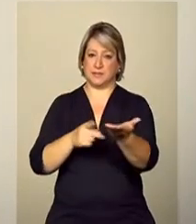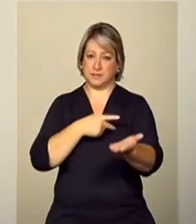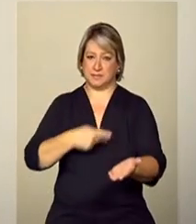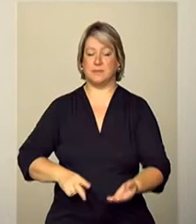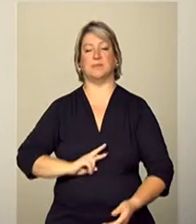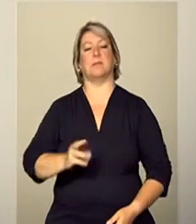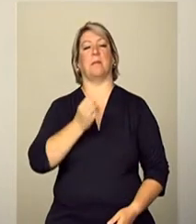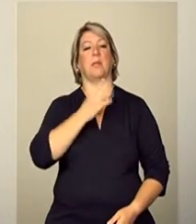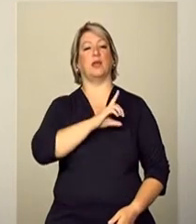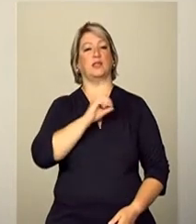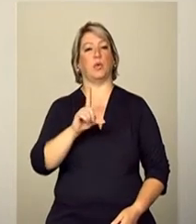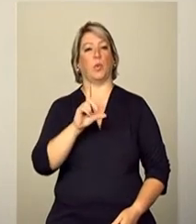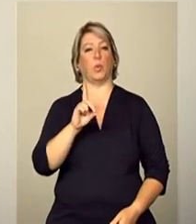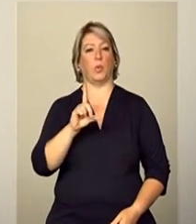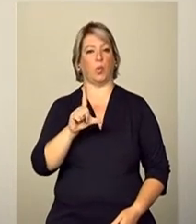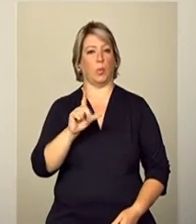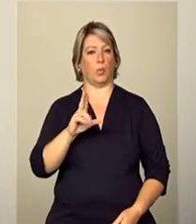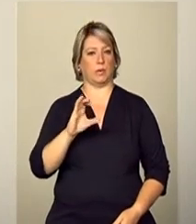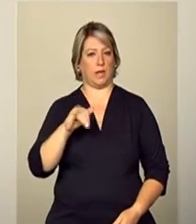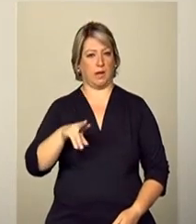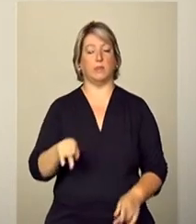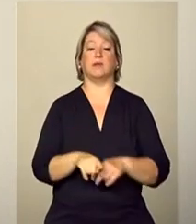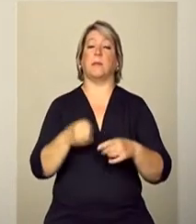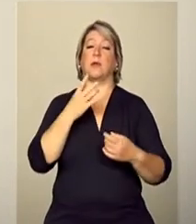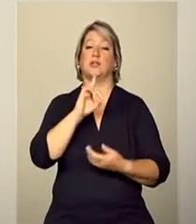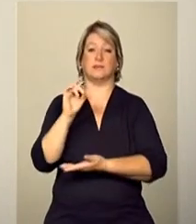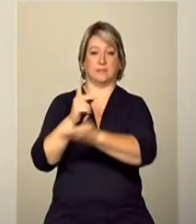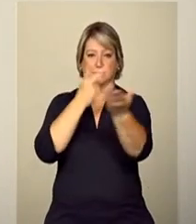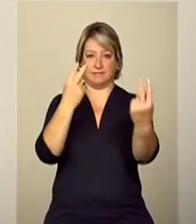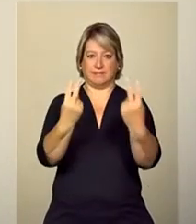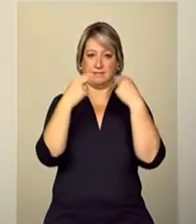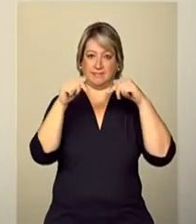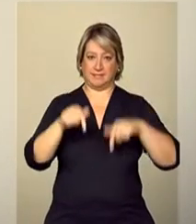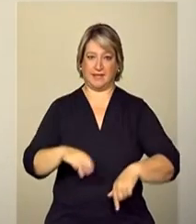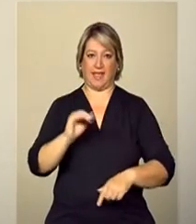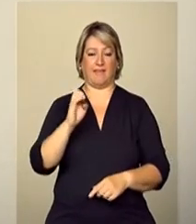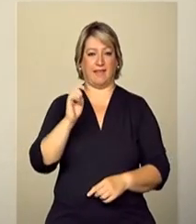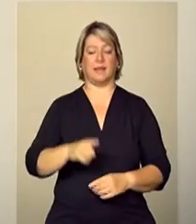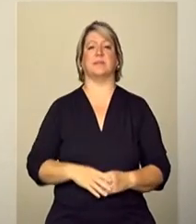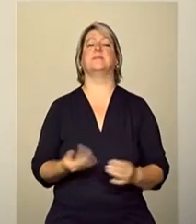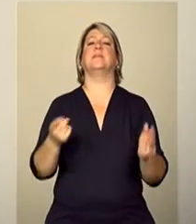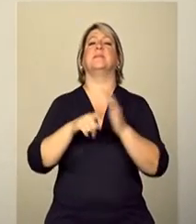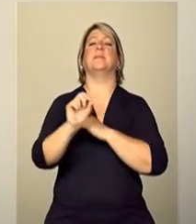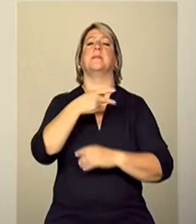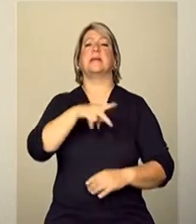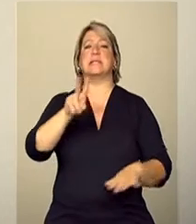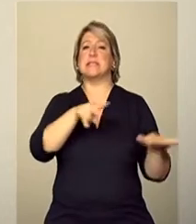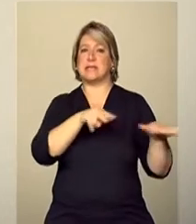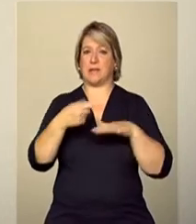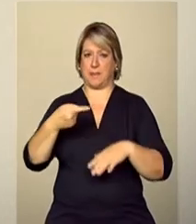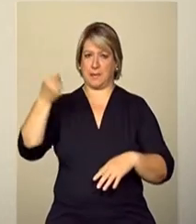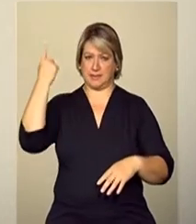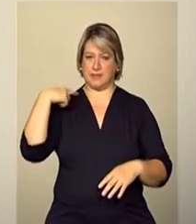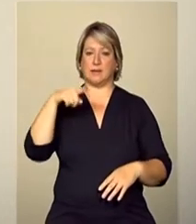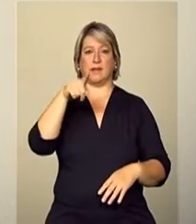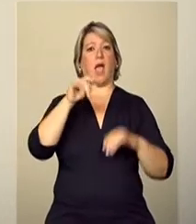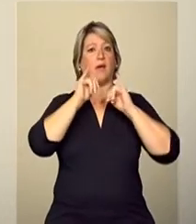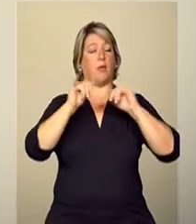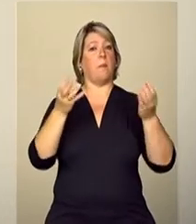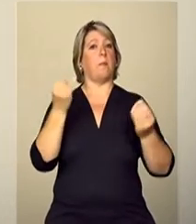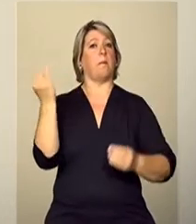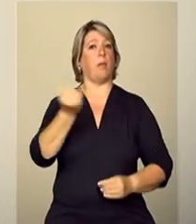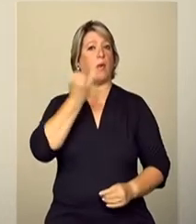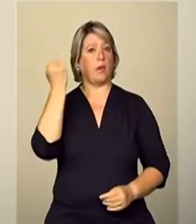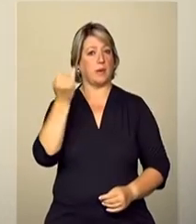dia presidenta Bom dia Luciano e bom dia para você que nos acompanha aqui no café na semana passada a senhora fez um anúncio muito